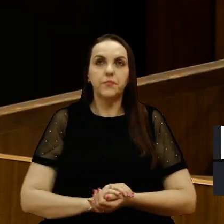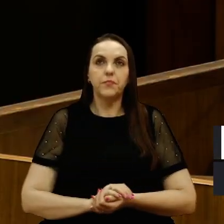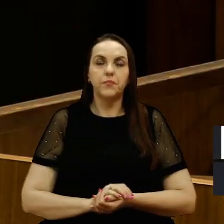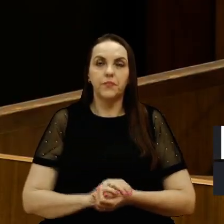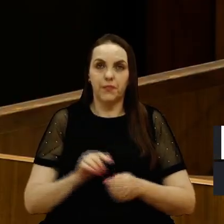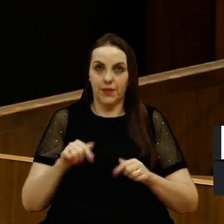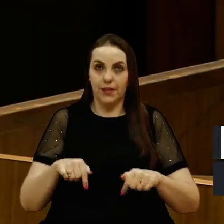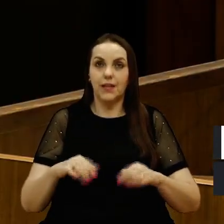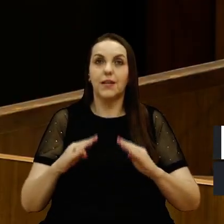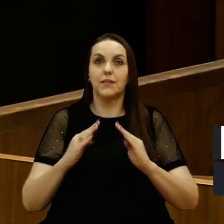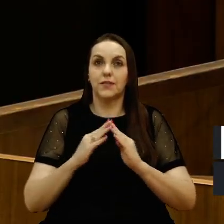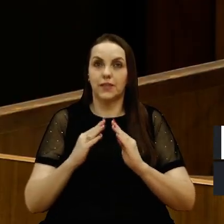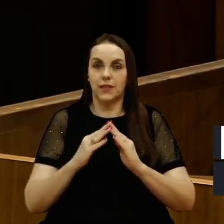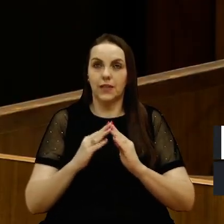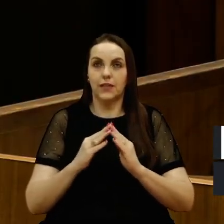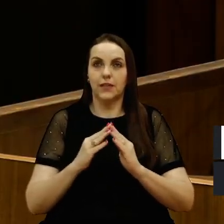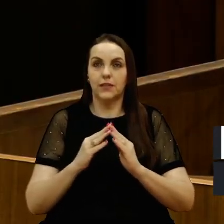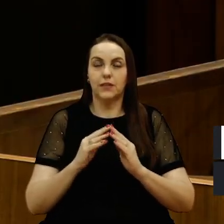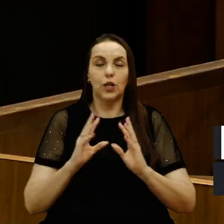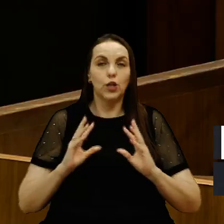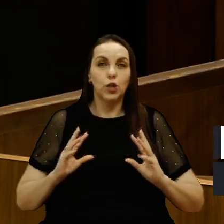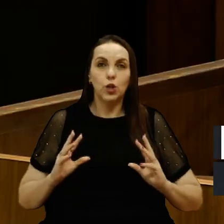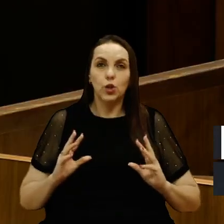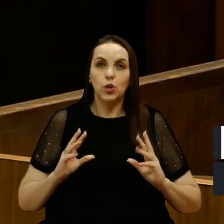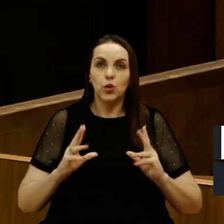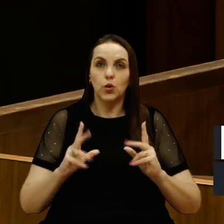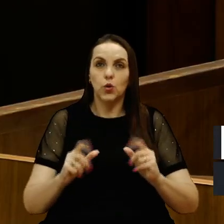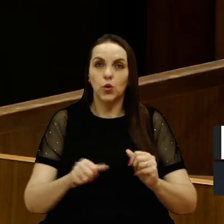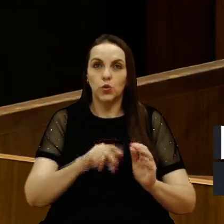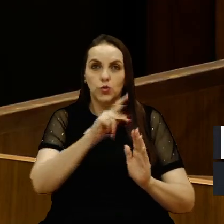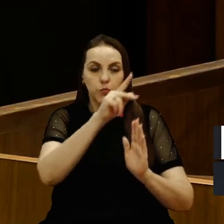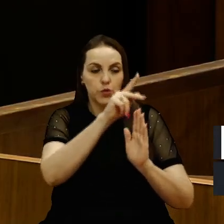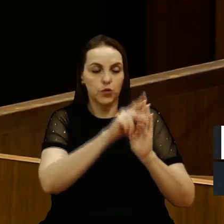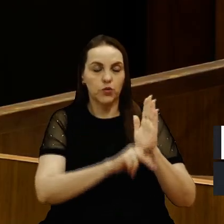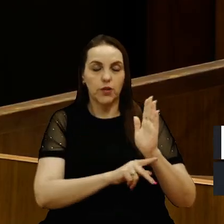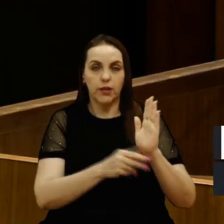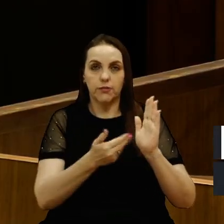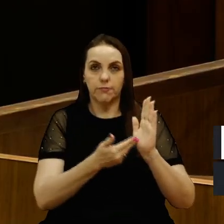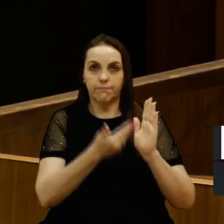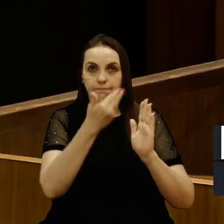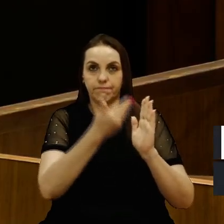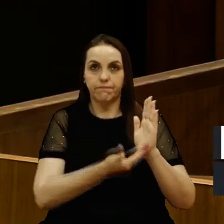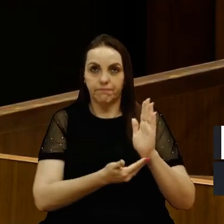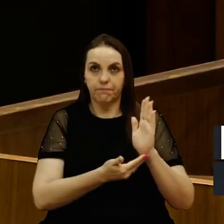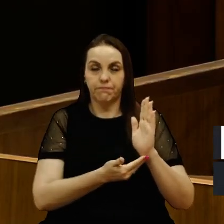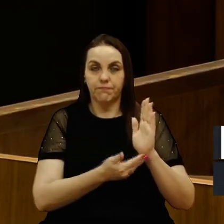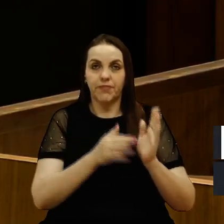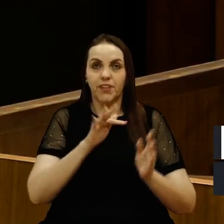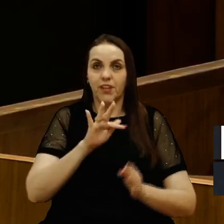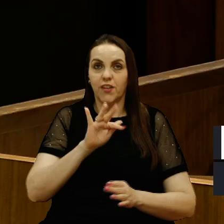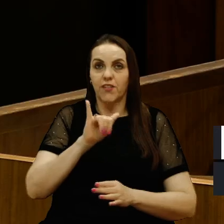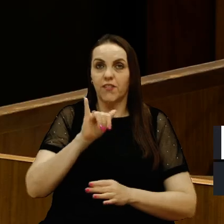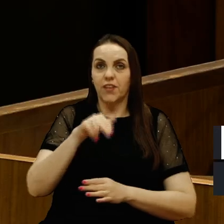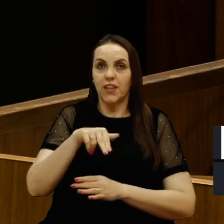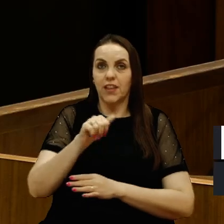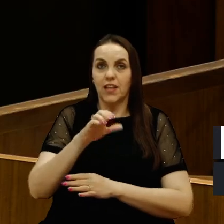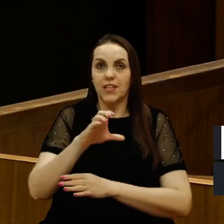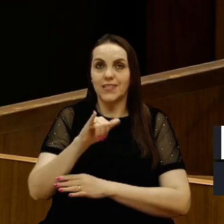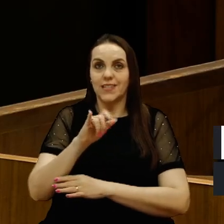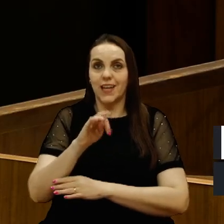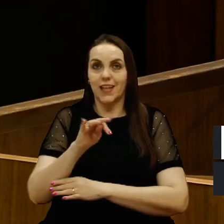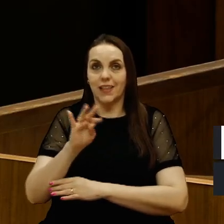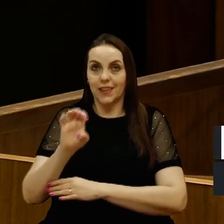desta casa de que todos os projetos contemplados do Financiarte